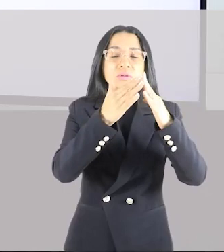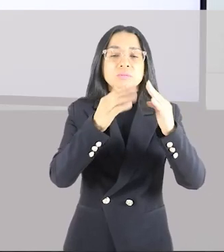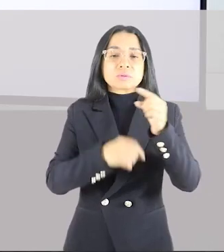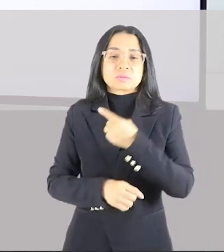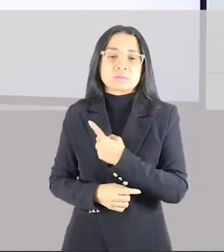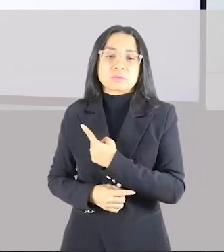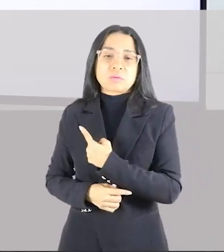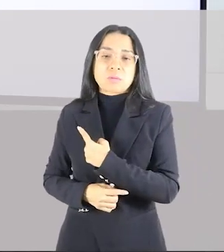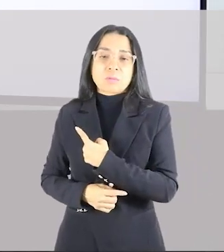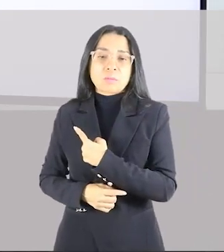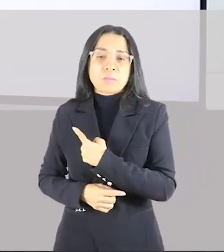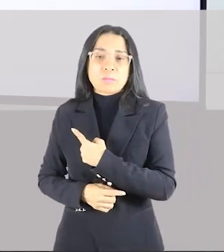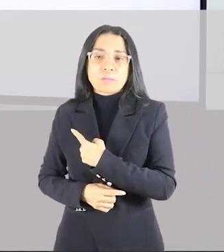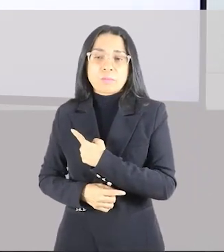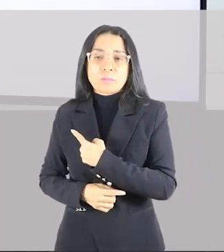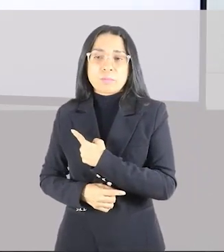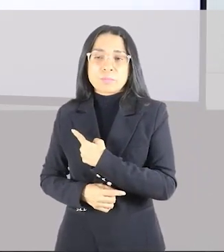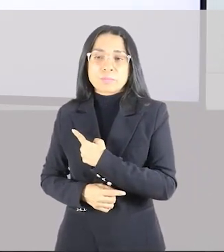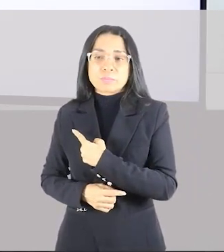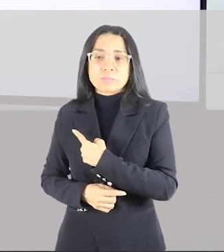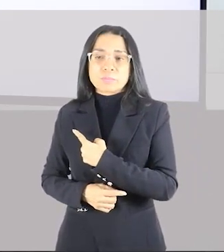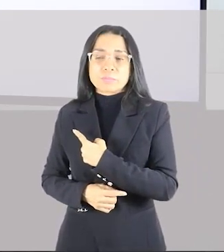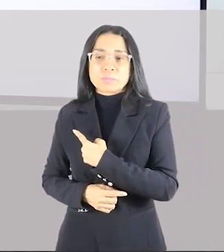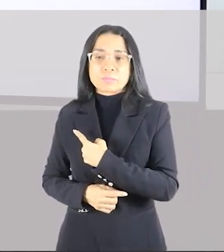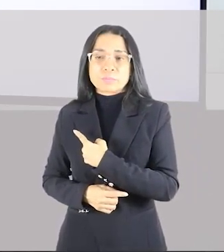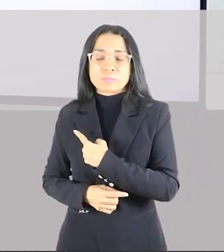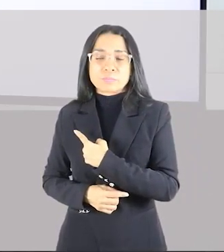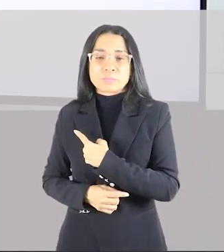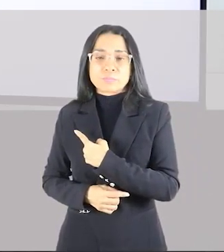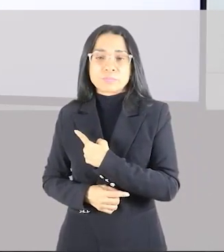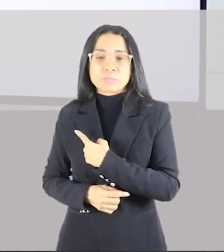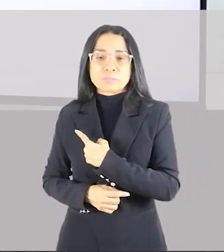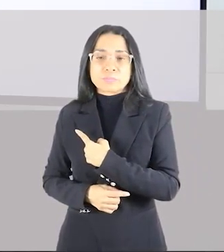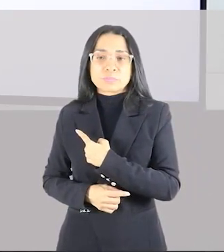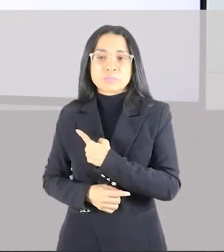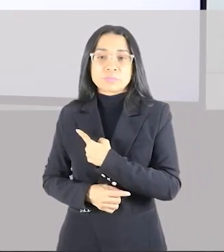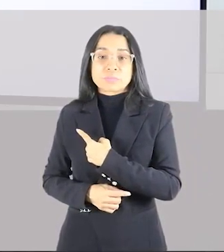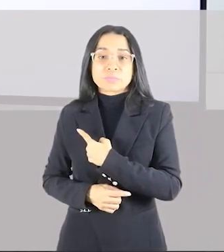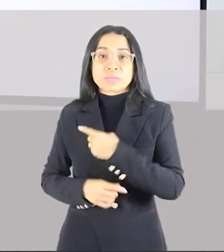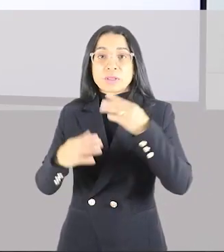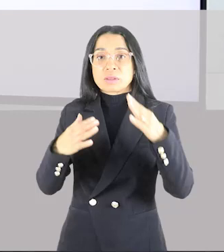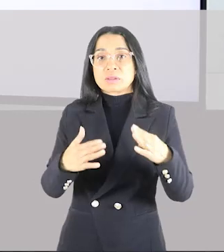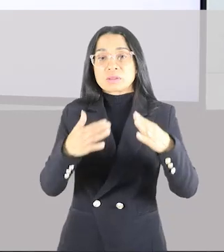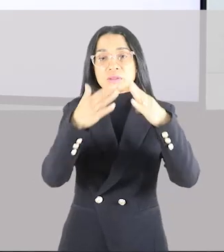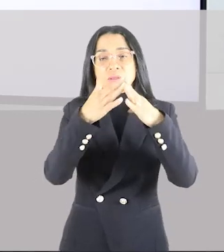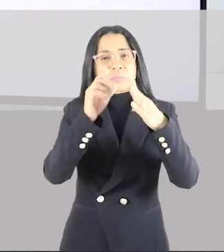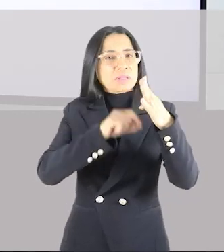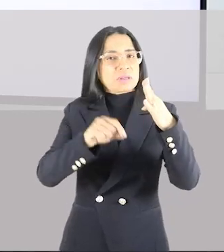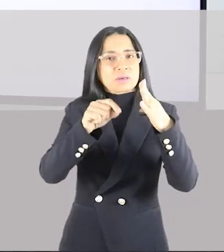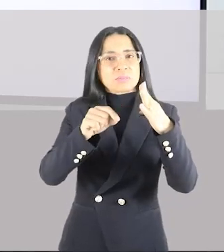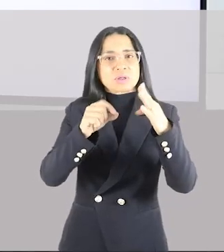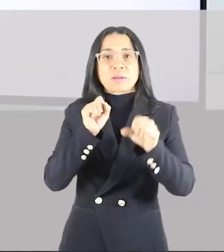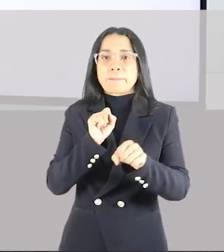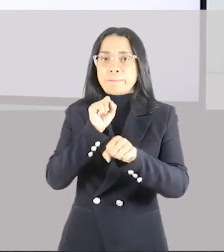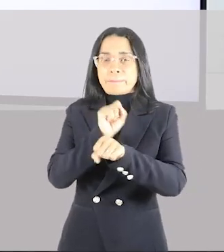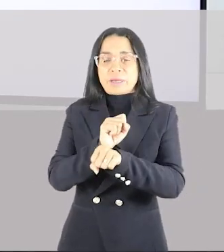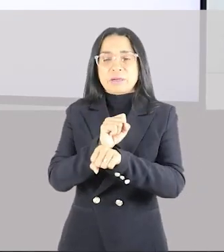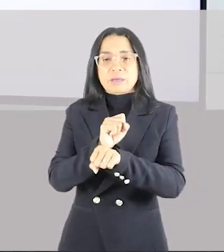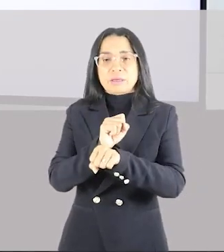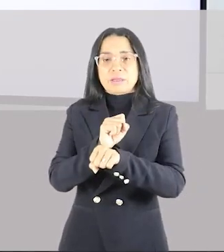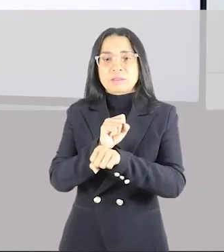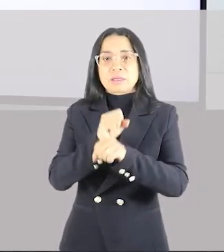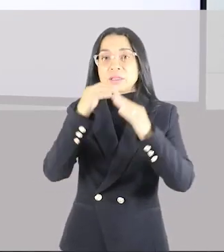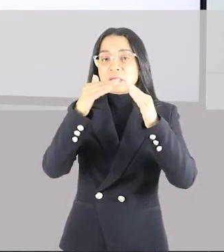compunham a sociedade, essa pirâmide da sociedade, ela é estática, ela não tem movimentação. Ninguém saía de ser camponês, passava a ser